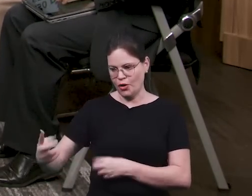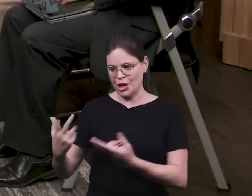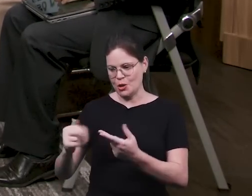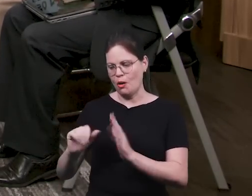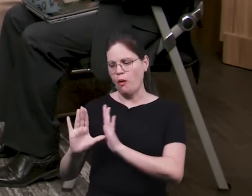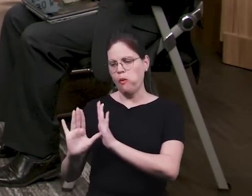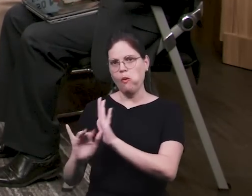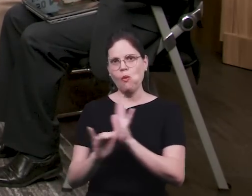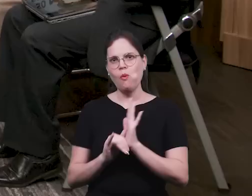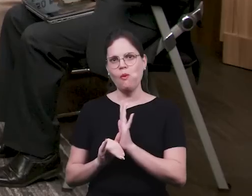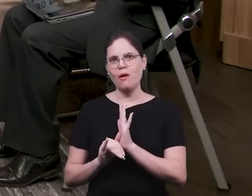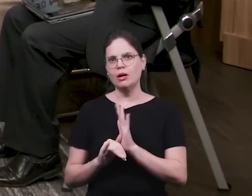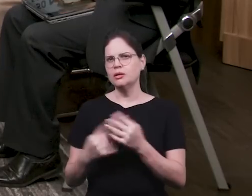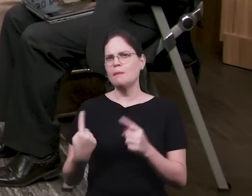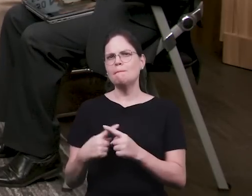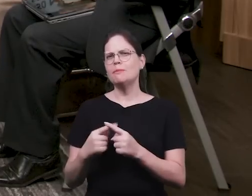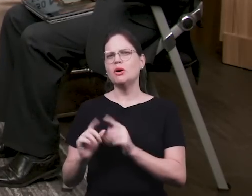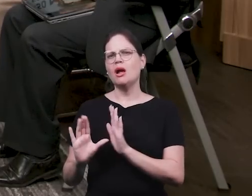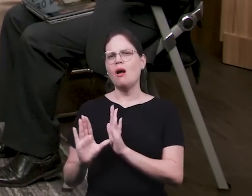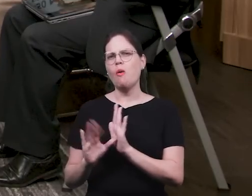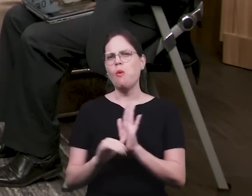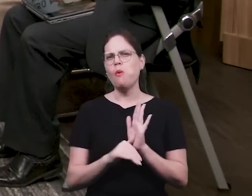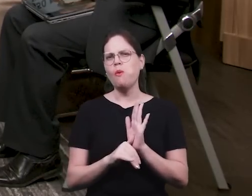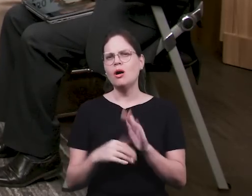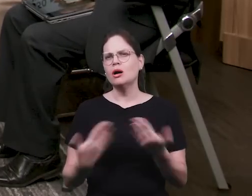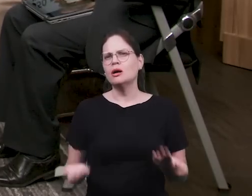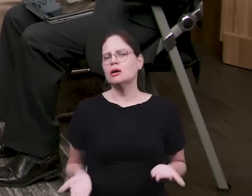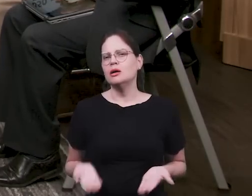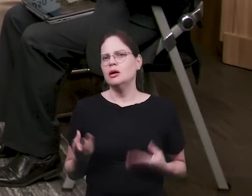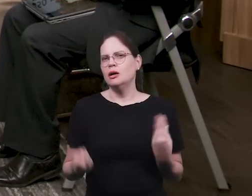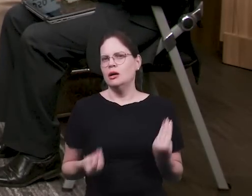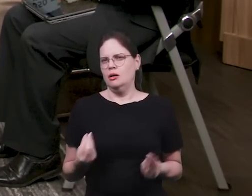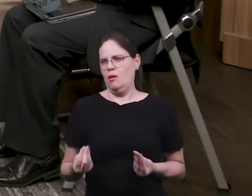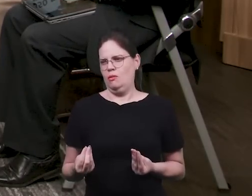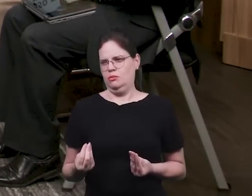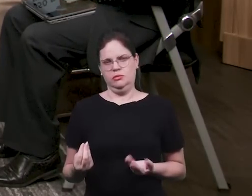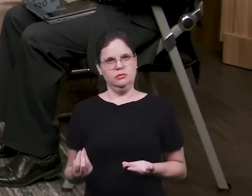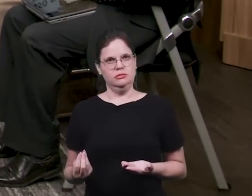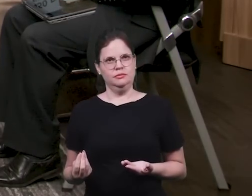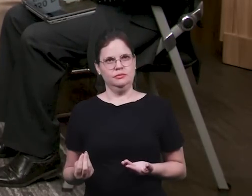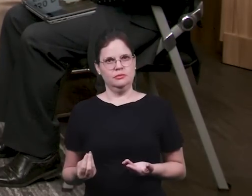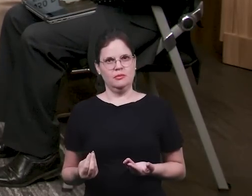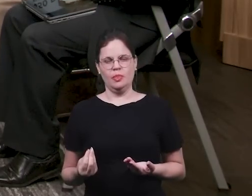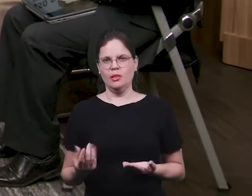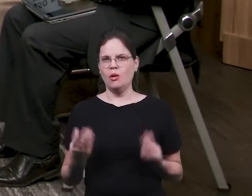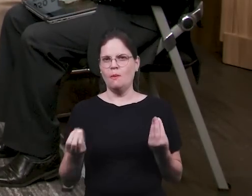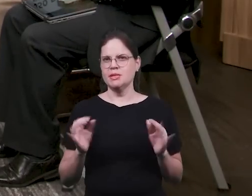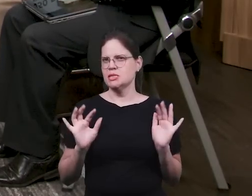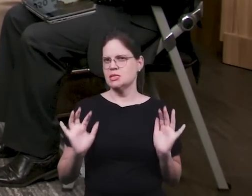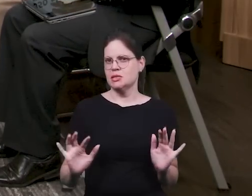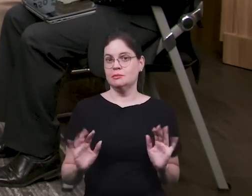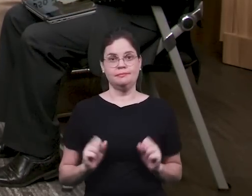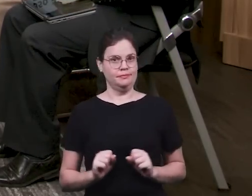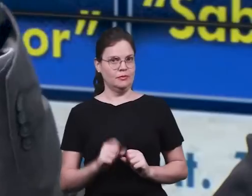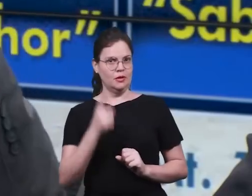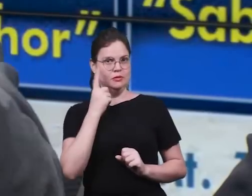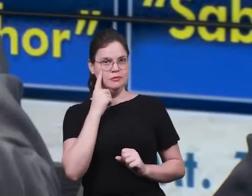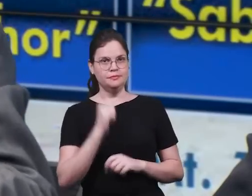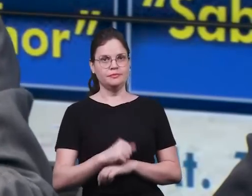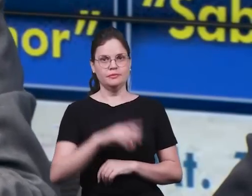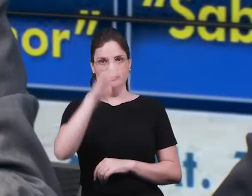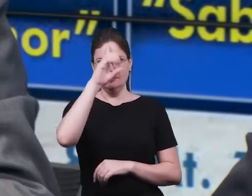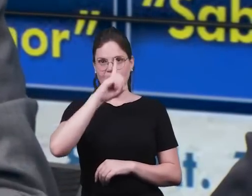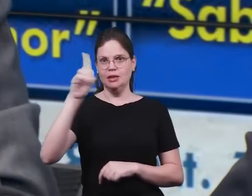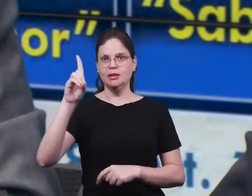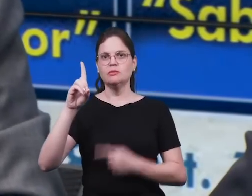ladrão. Por quê? Qual o motivo dessa recomendação, até desse apelo? Porque o desejo